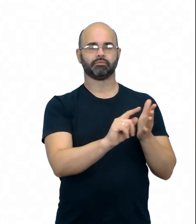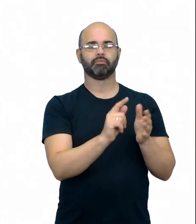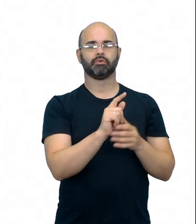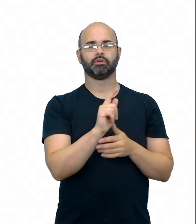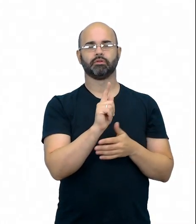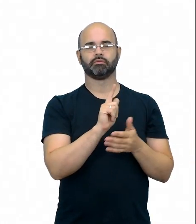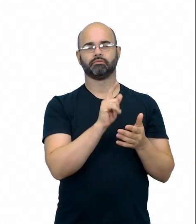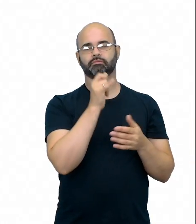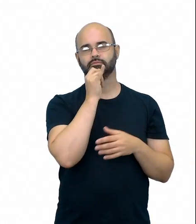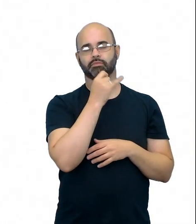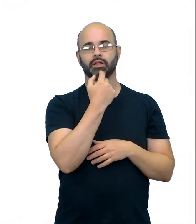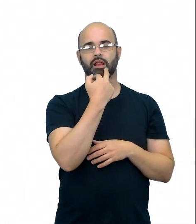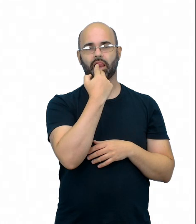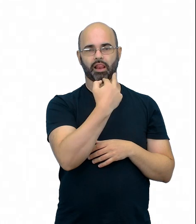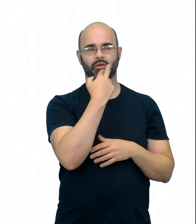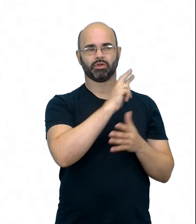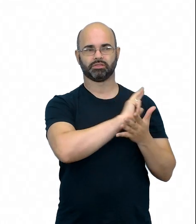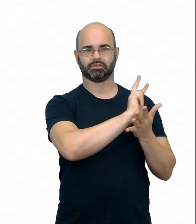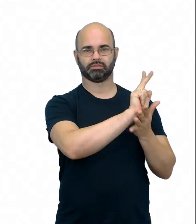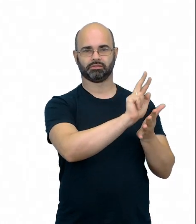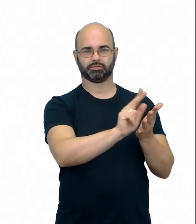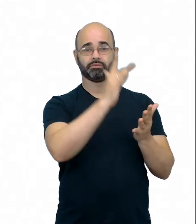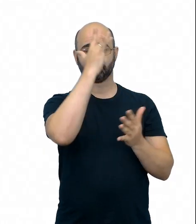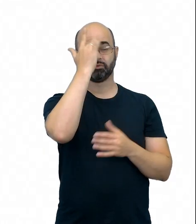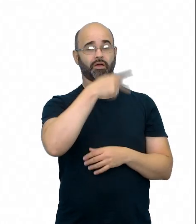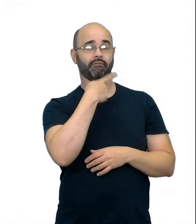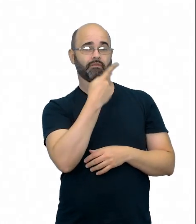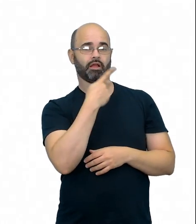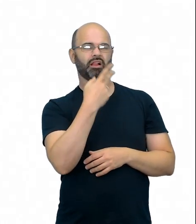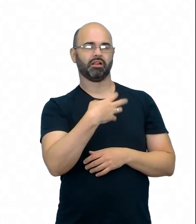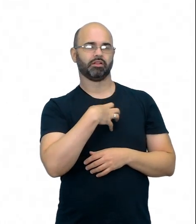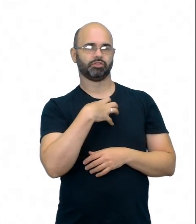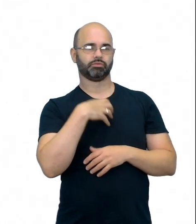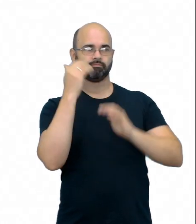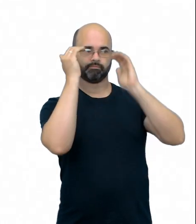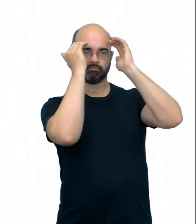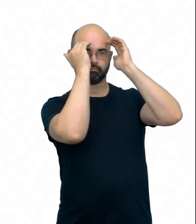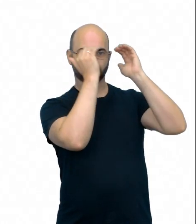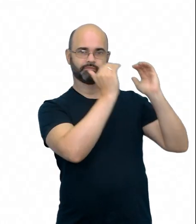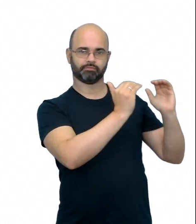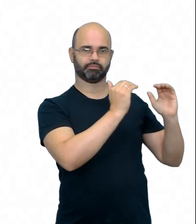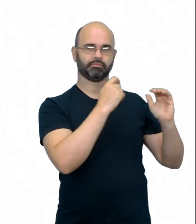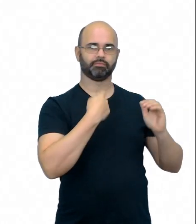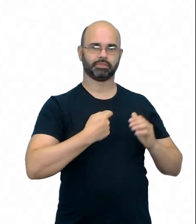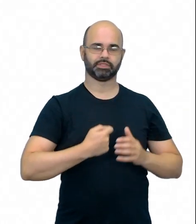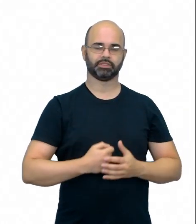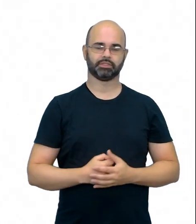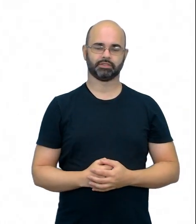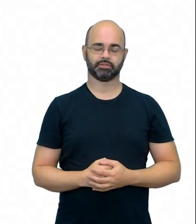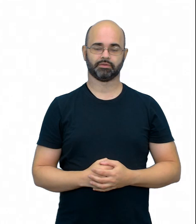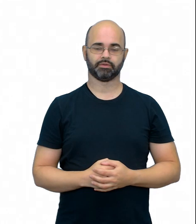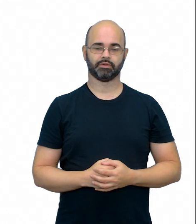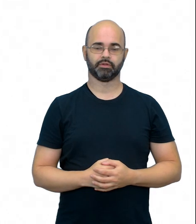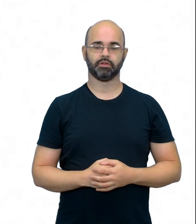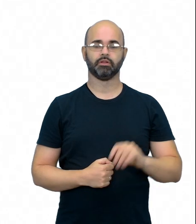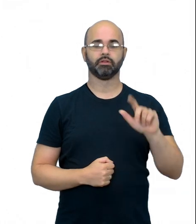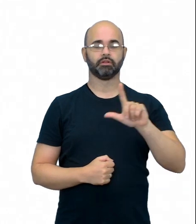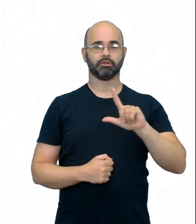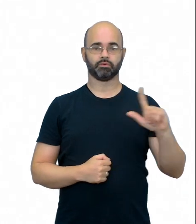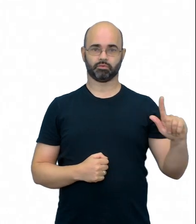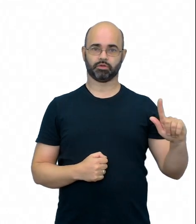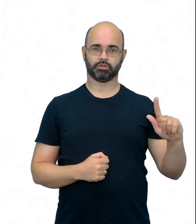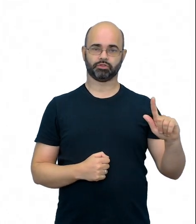culturais. As linguagens, elas são a construção humana que se realizam em contextos históricos